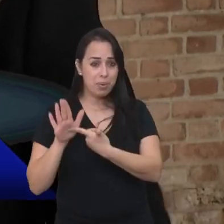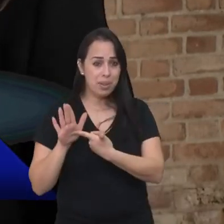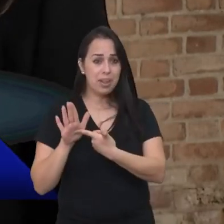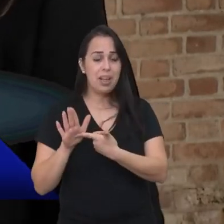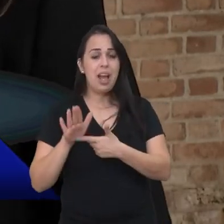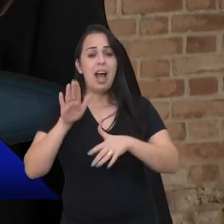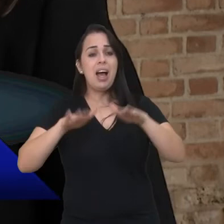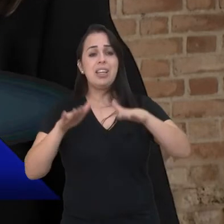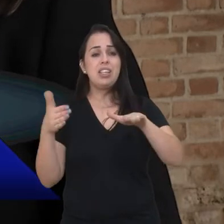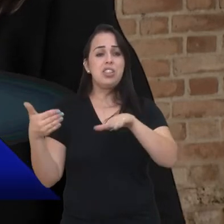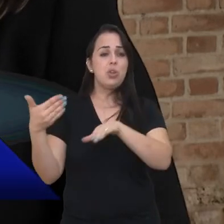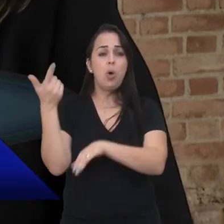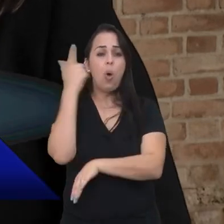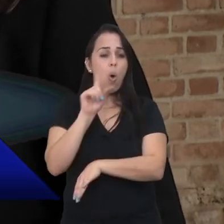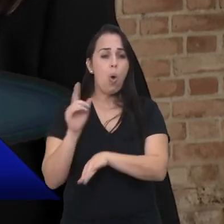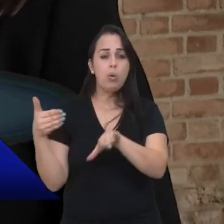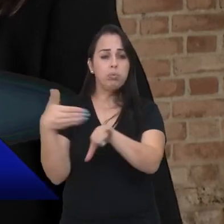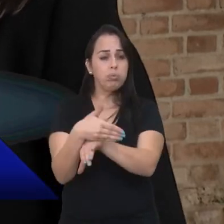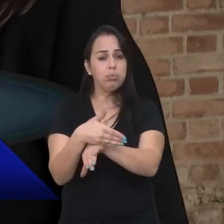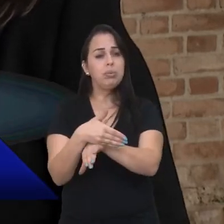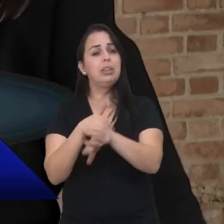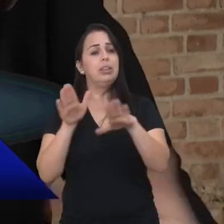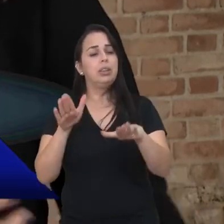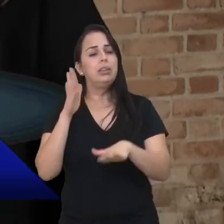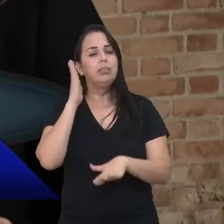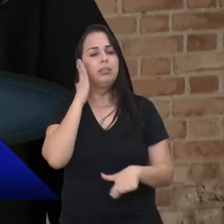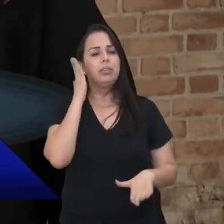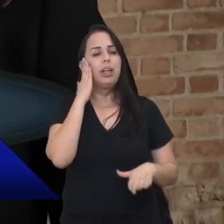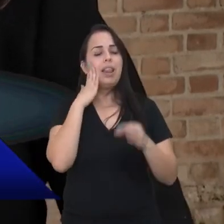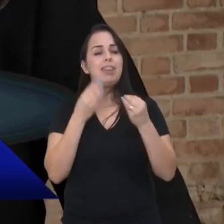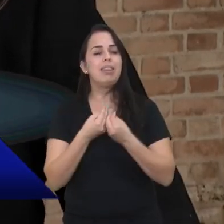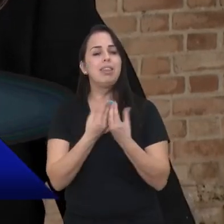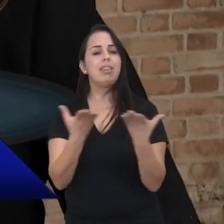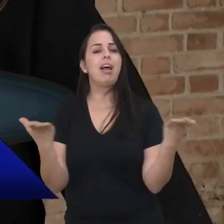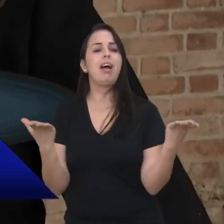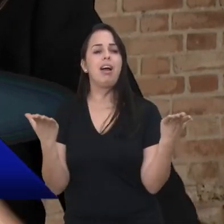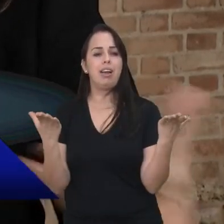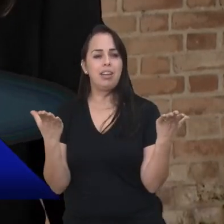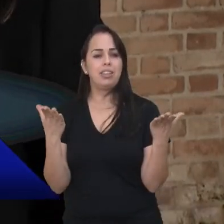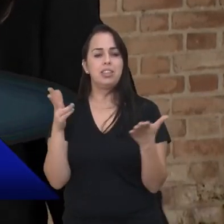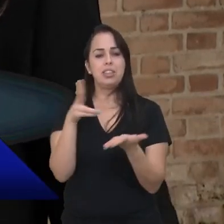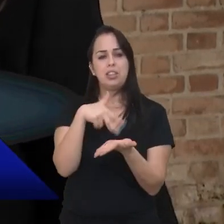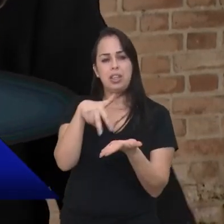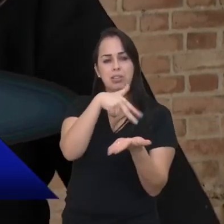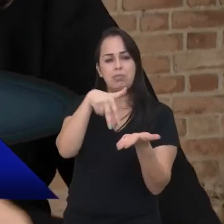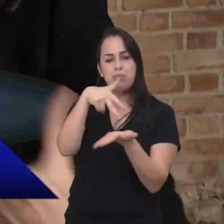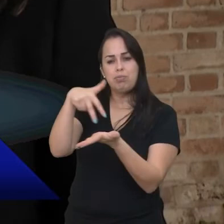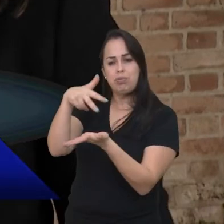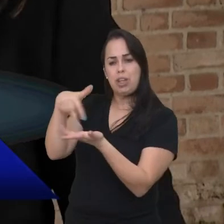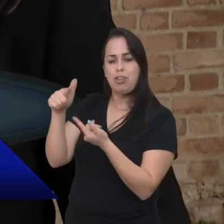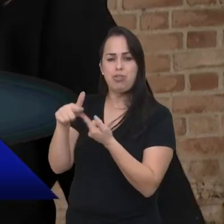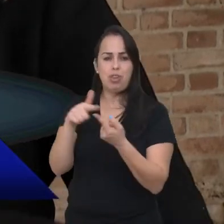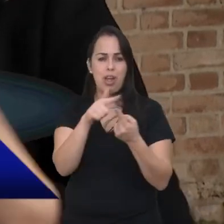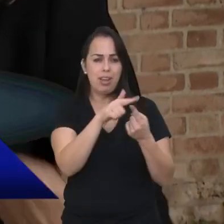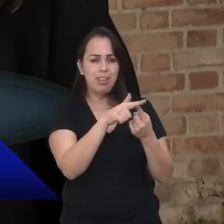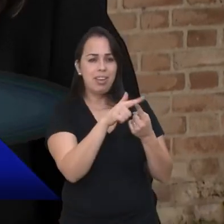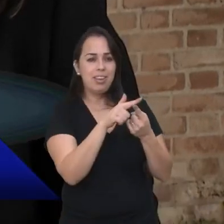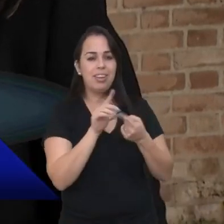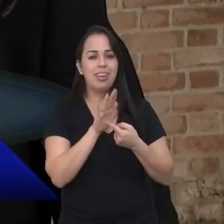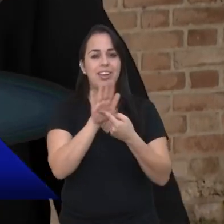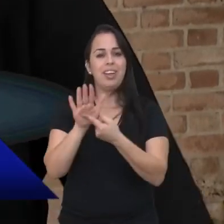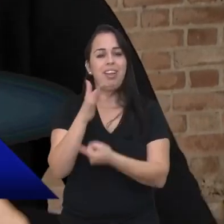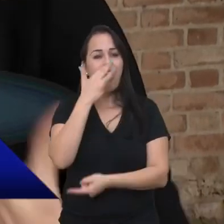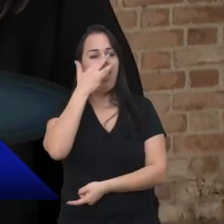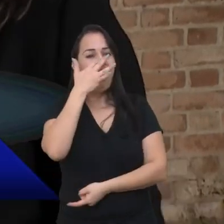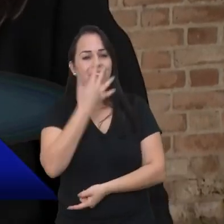para a população que às vezes não tem tanto acesso, né? Então a gente poder disponibilizar diversos tipos de danças em diversos